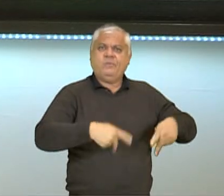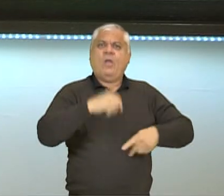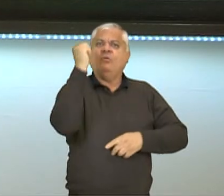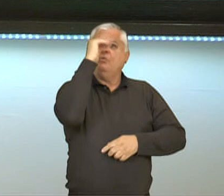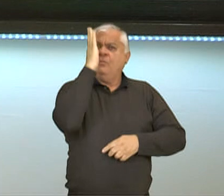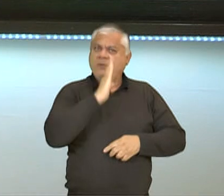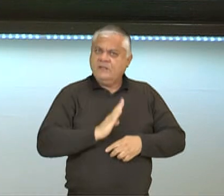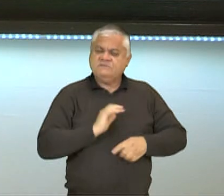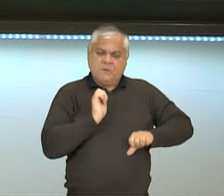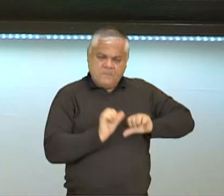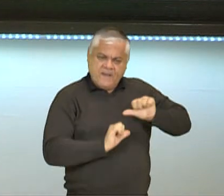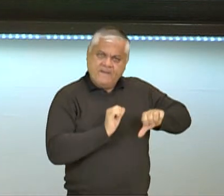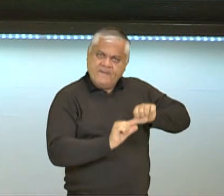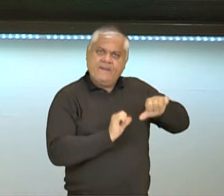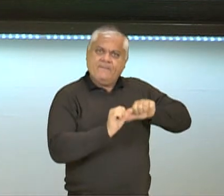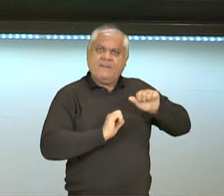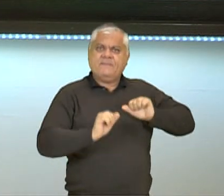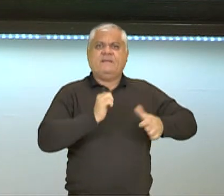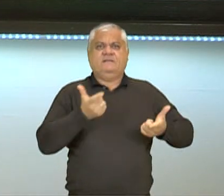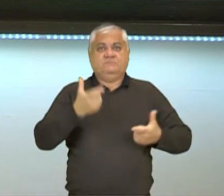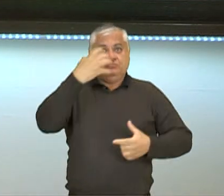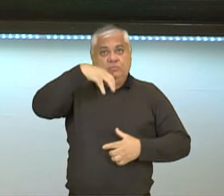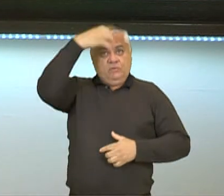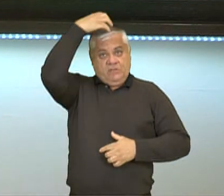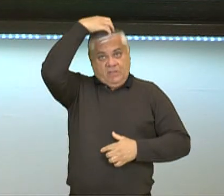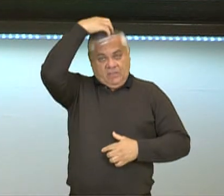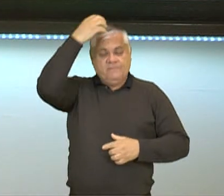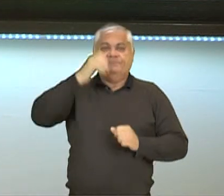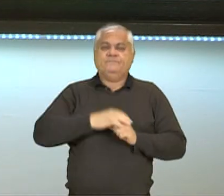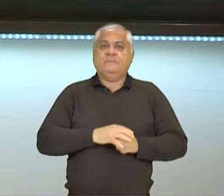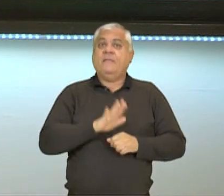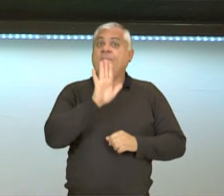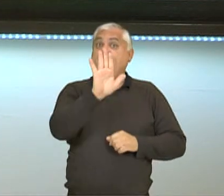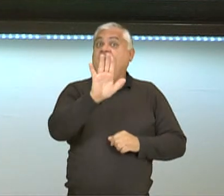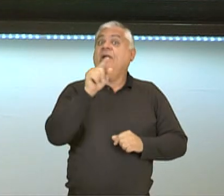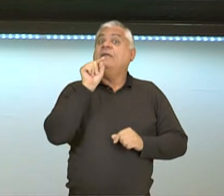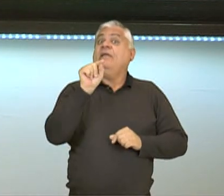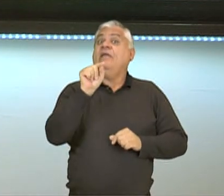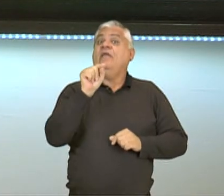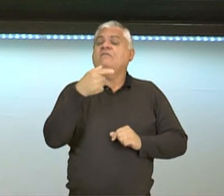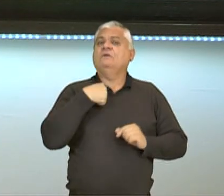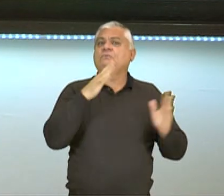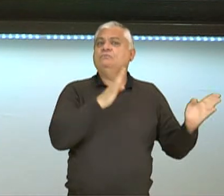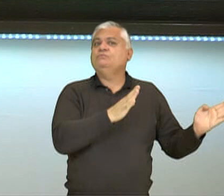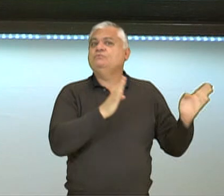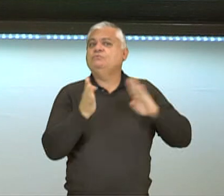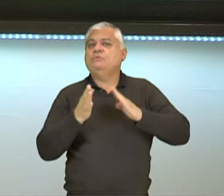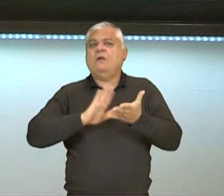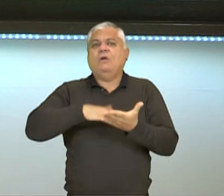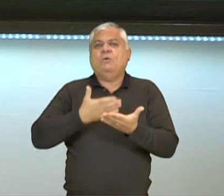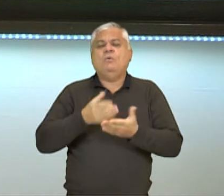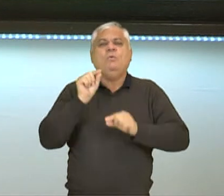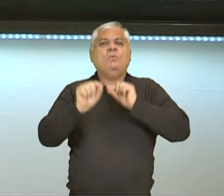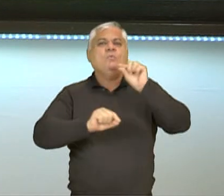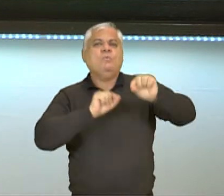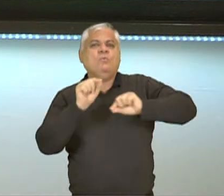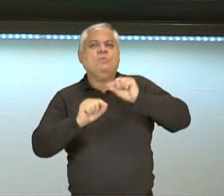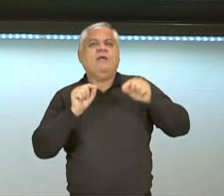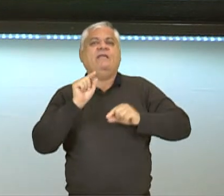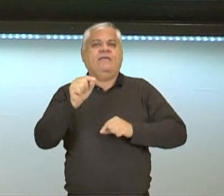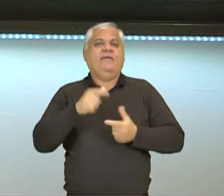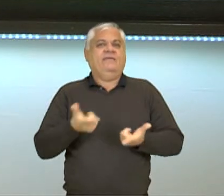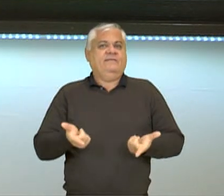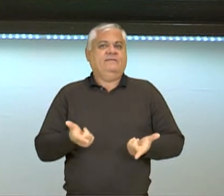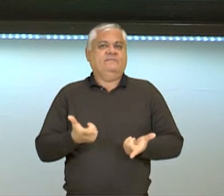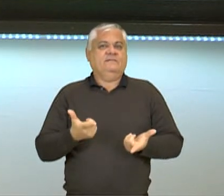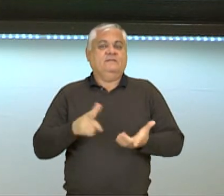que ocorreram durante esse período. Mas quem vai acompanhar a gente durante toda essa aula